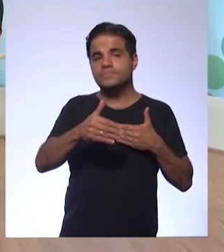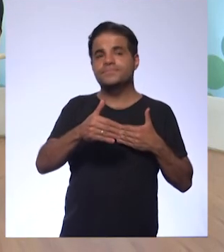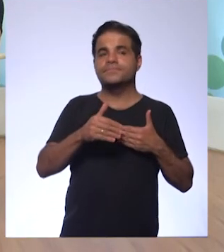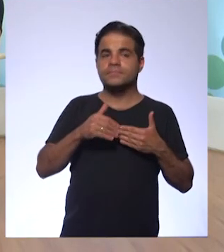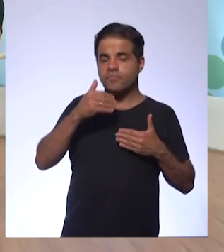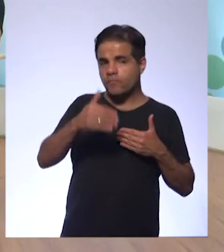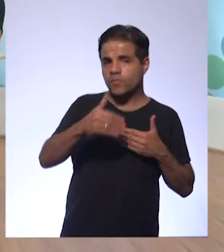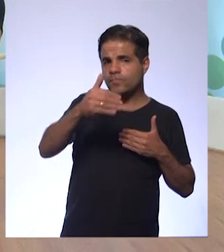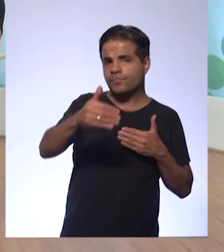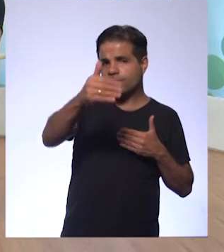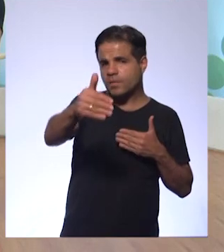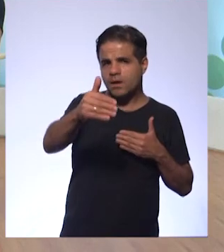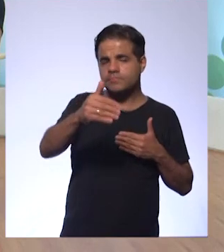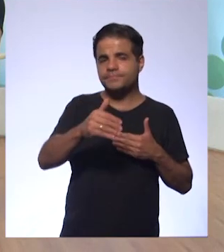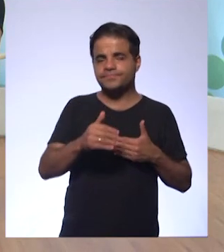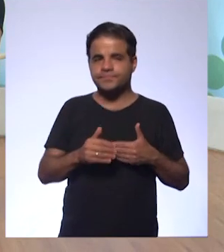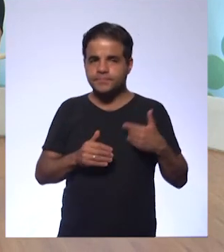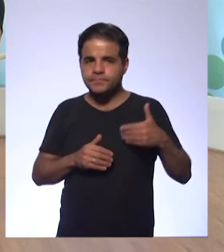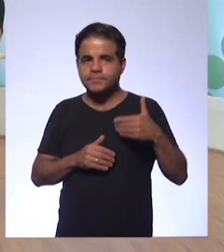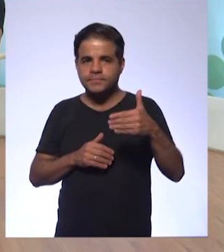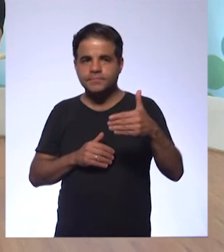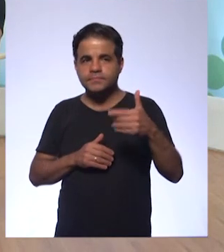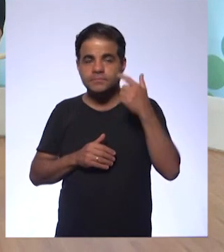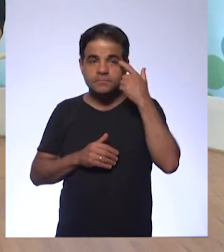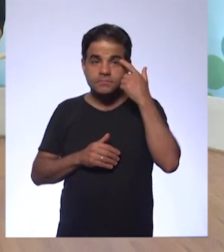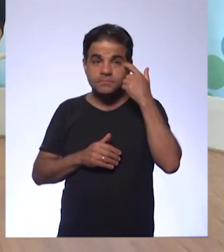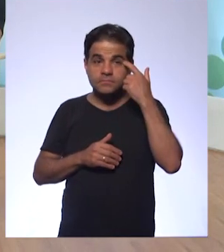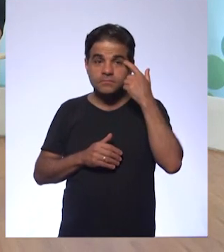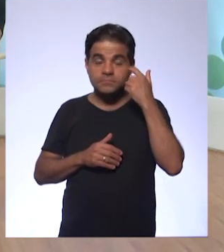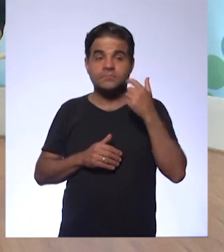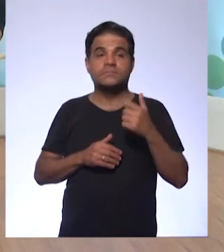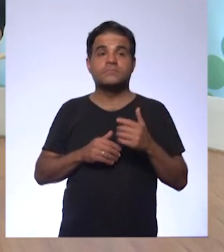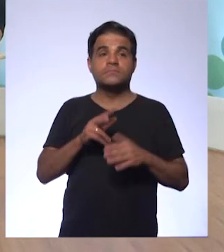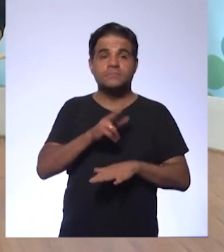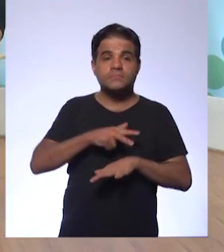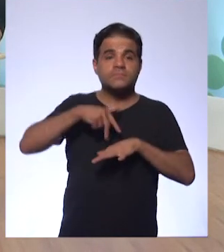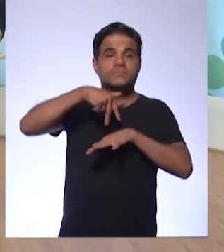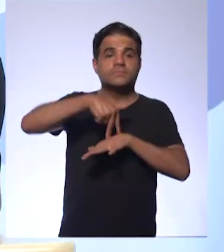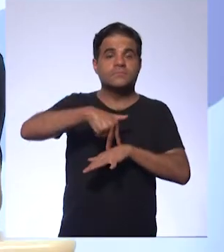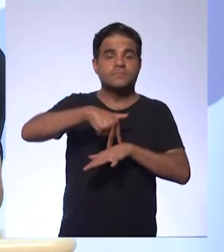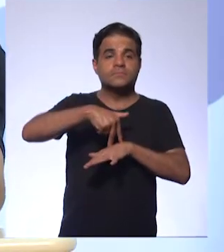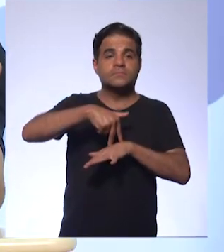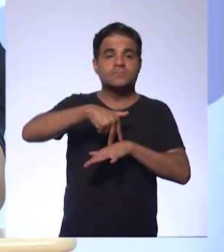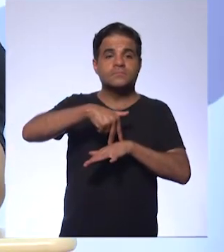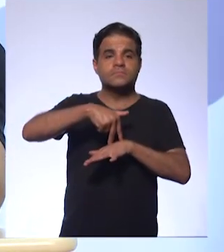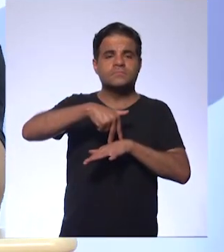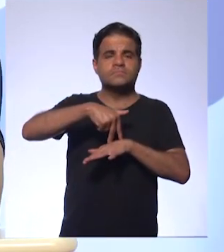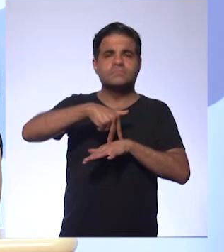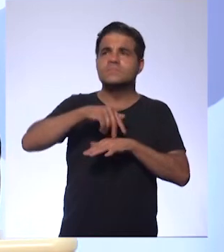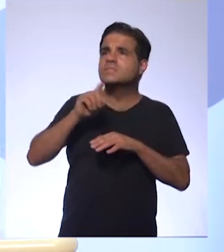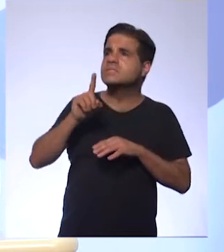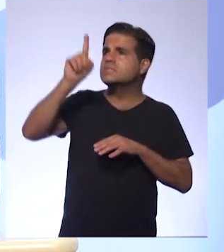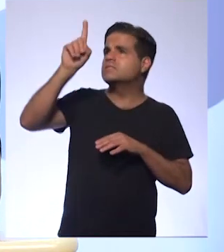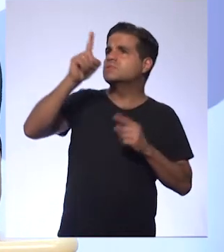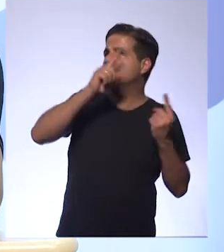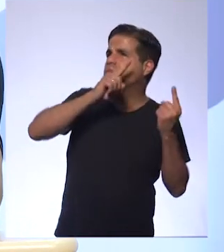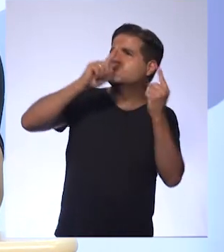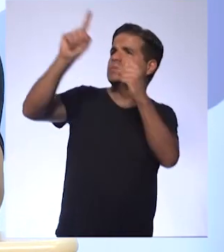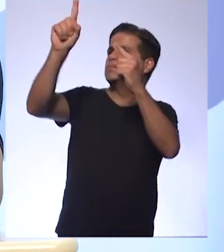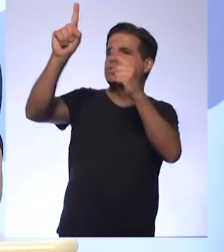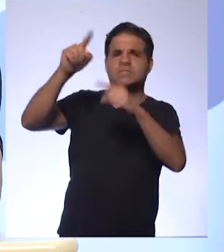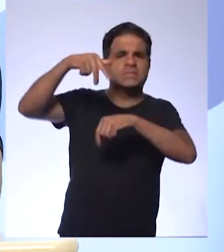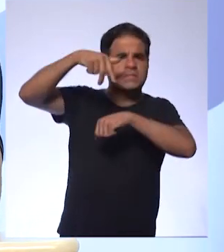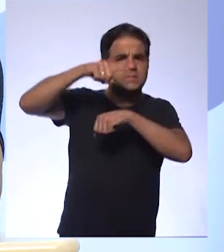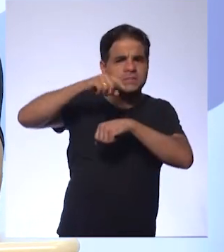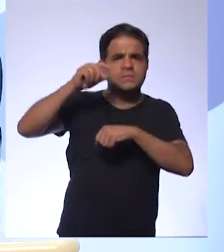subserviência, porque ai daquele que se levanta contra o Deus vivo, né? Então, ai daquele que se